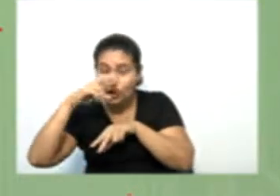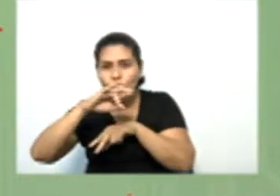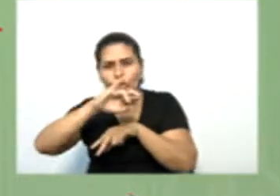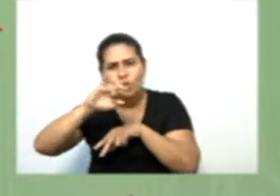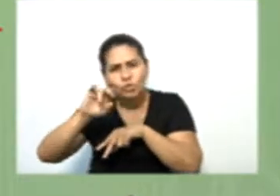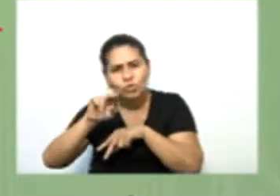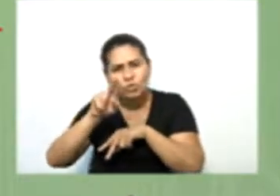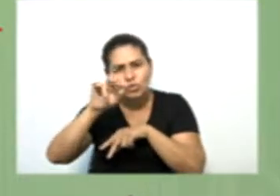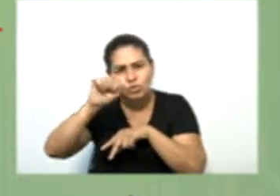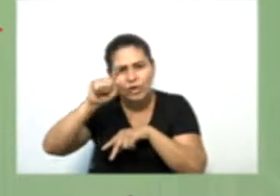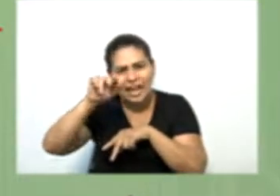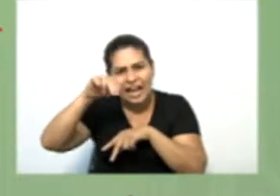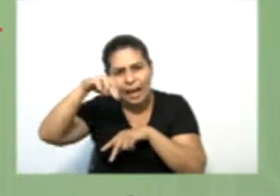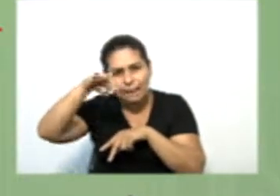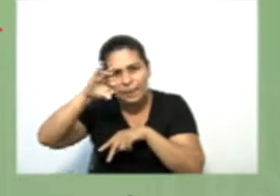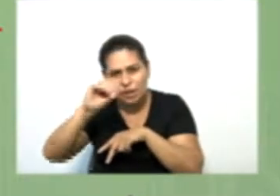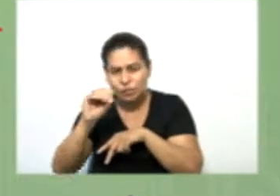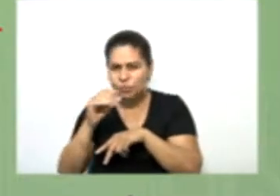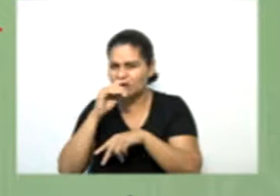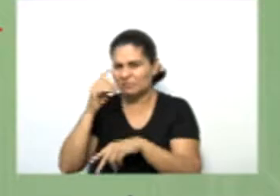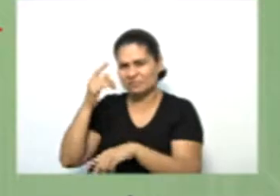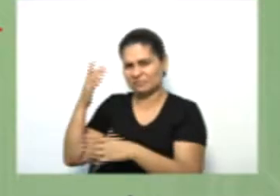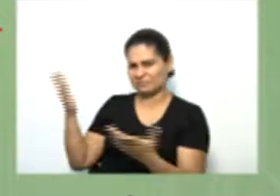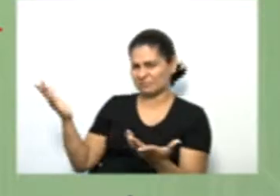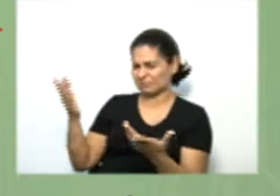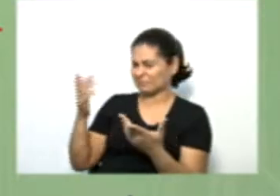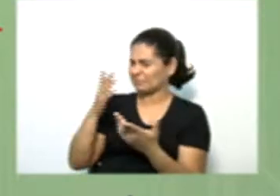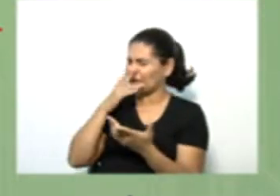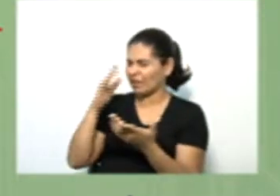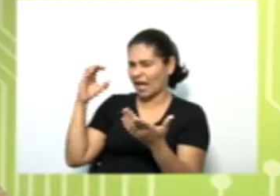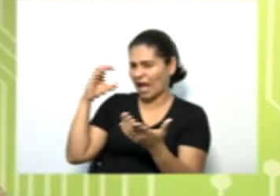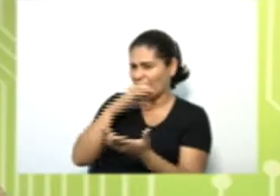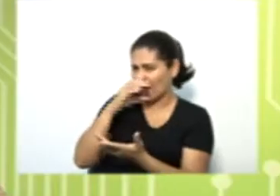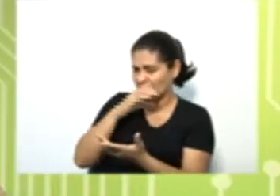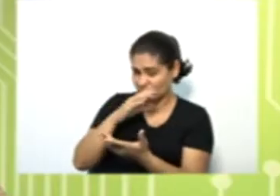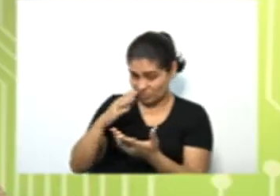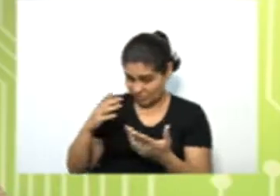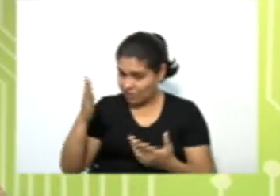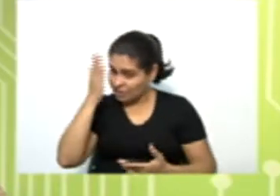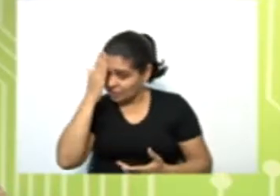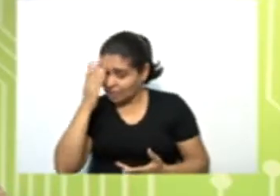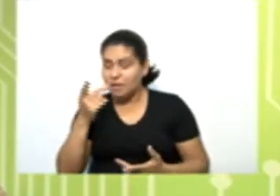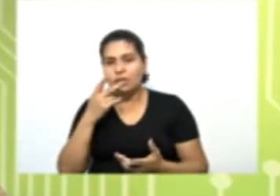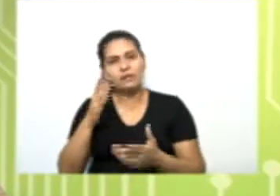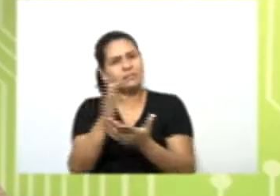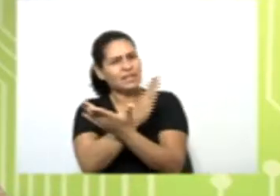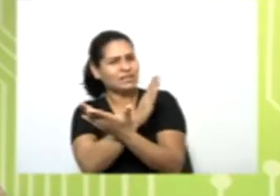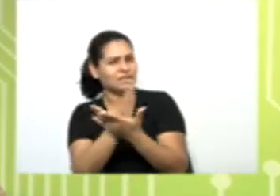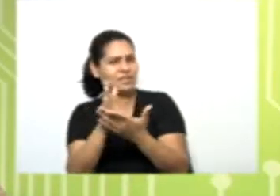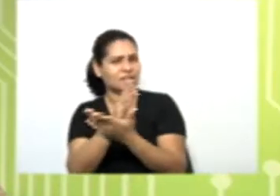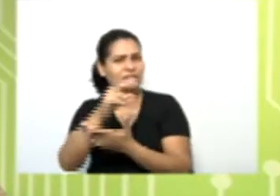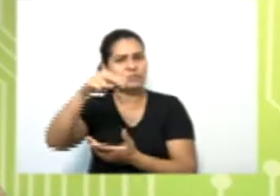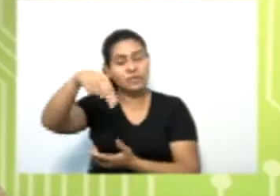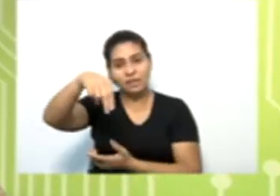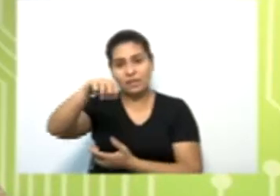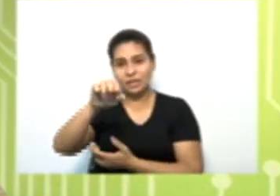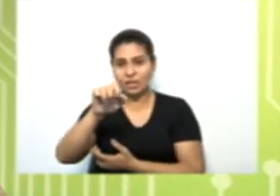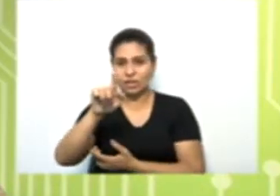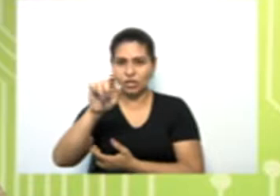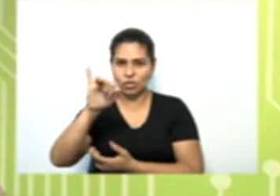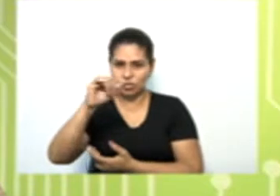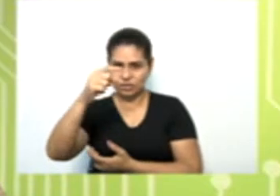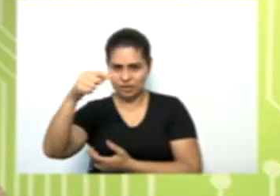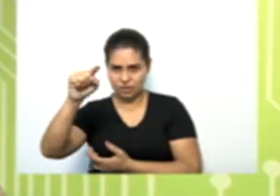julgamento, julgamentos apressados. Sabia que, olha só, sabia que em algumas negociações, em